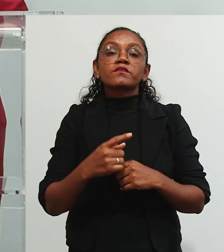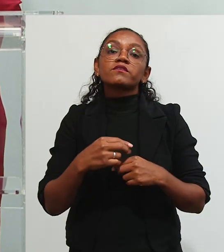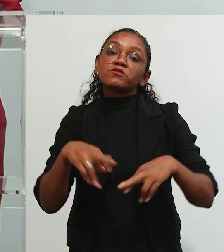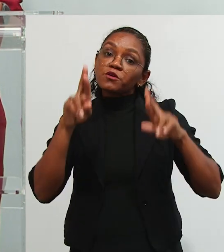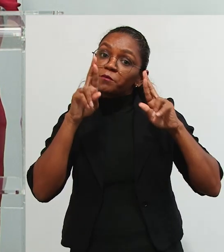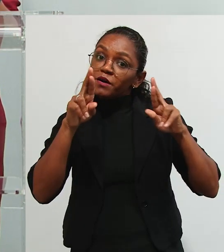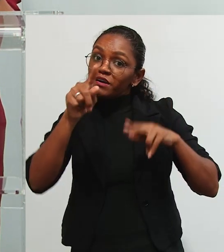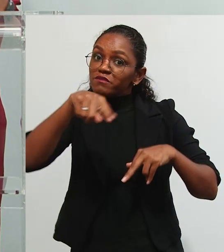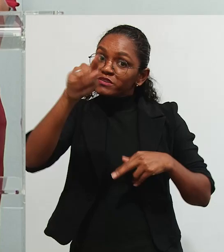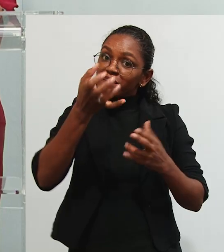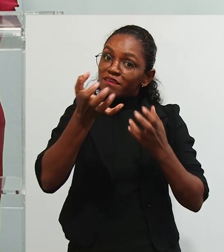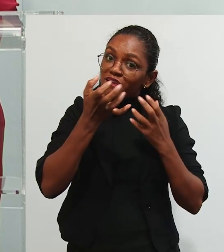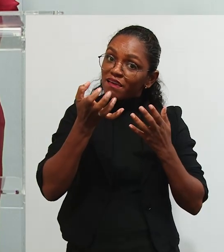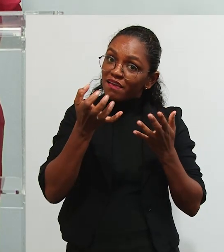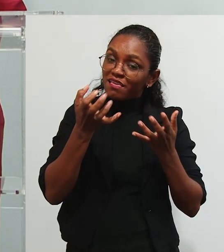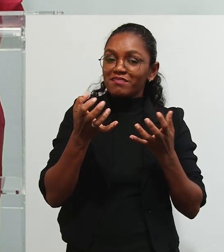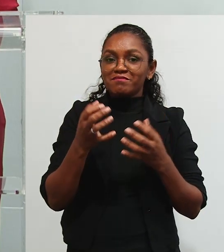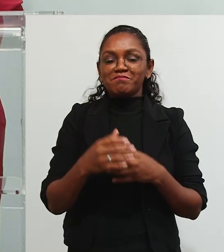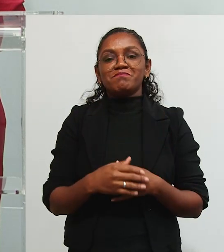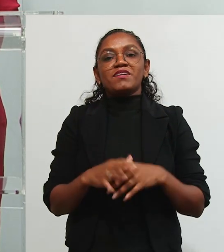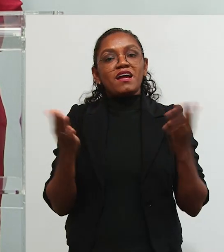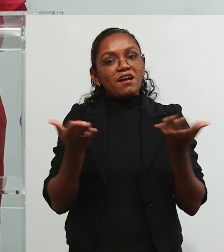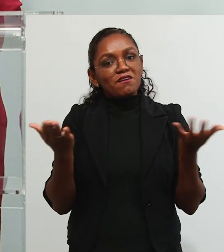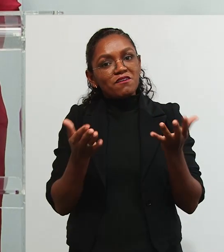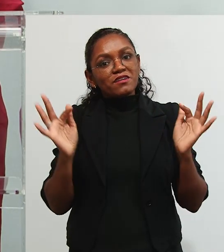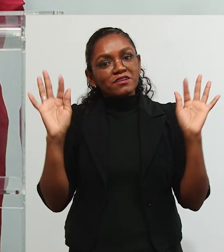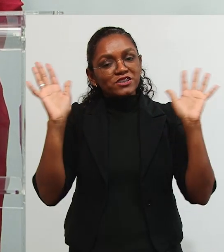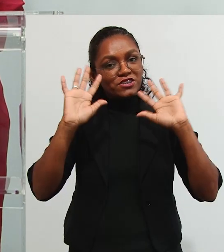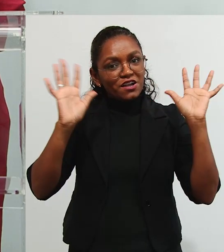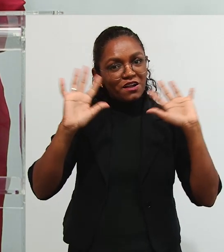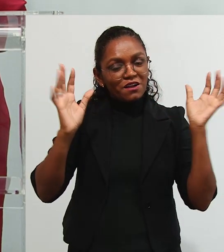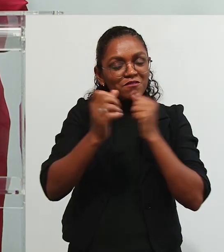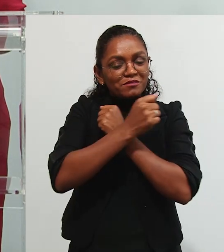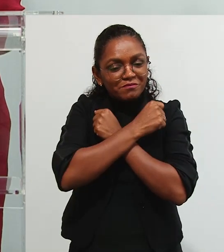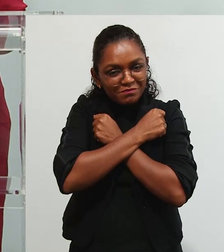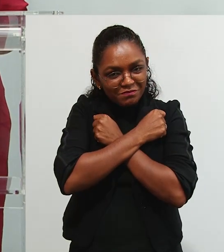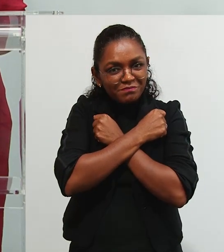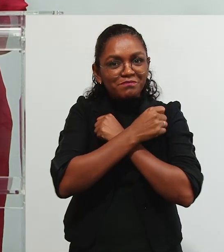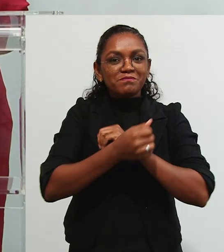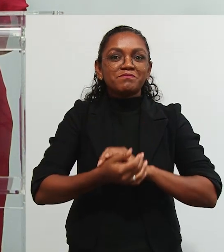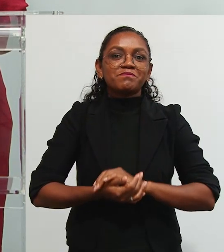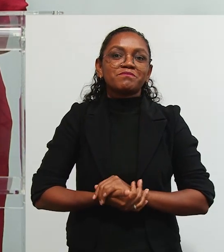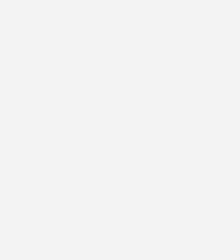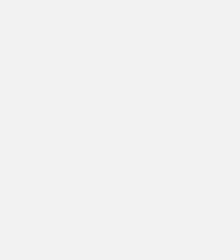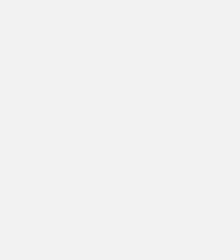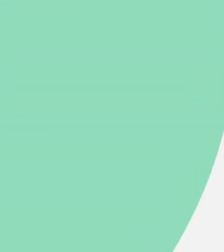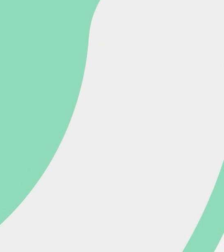você queira e deseje também se aprofundar em Dewey. Um grande abraço e até a nossa próxima aula.